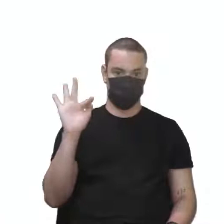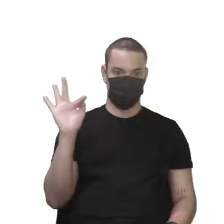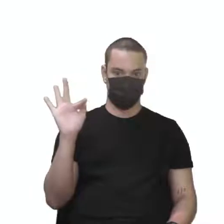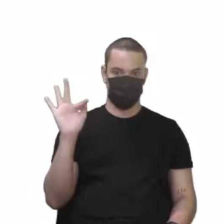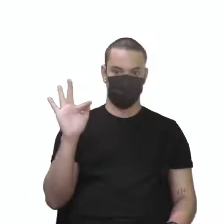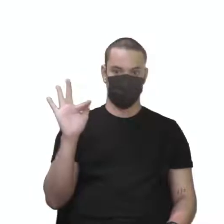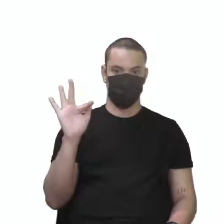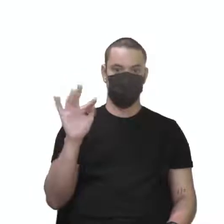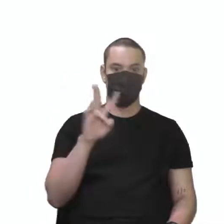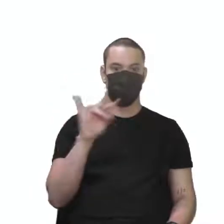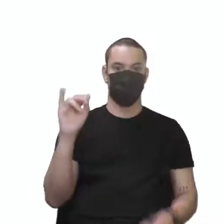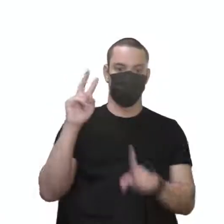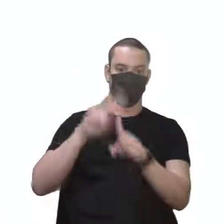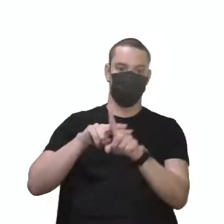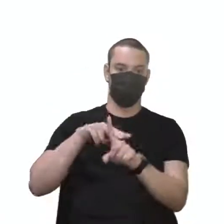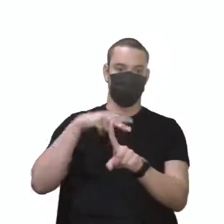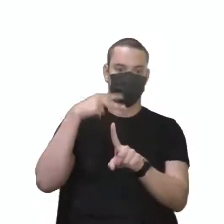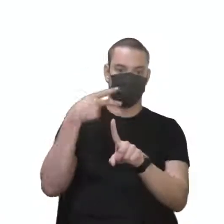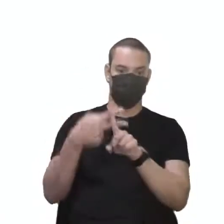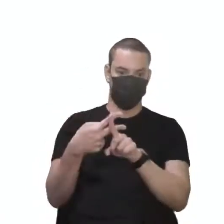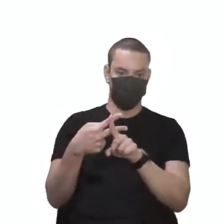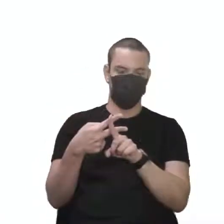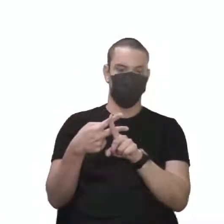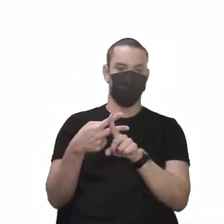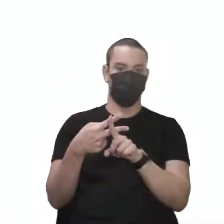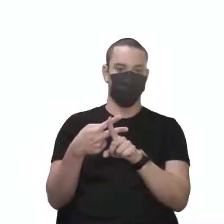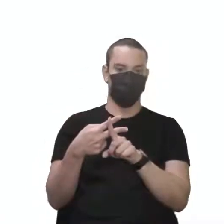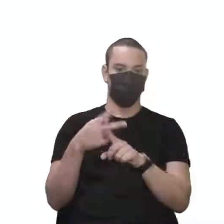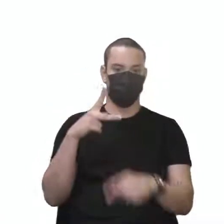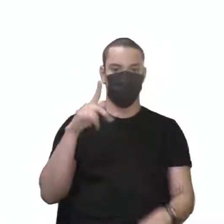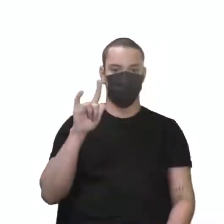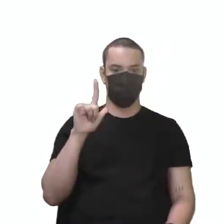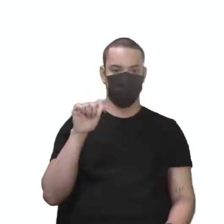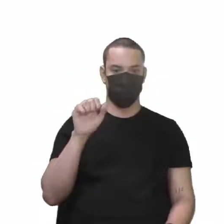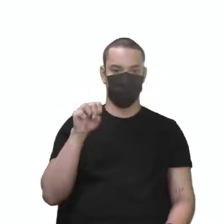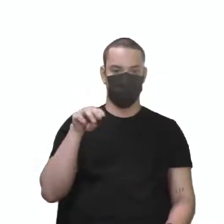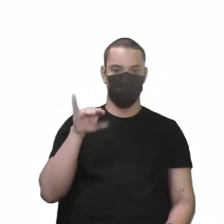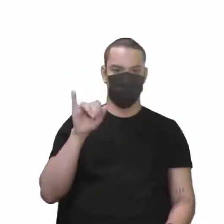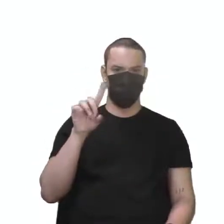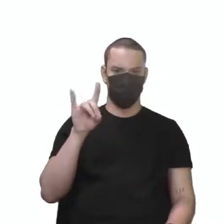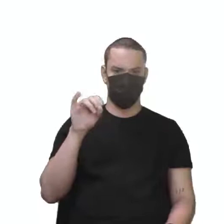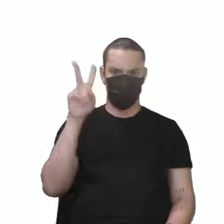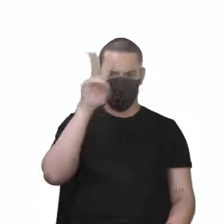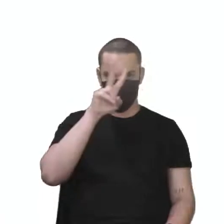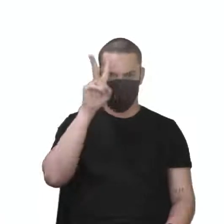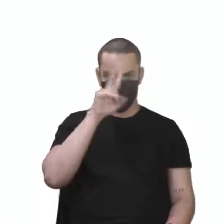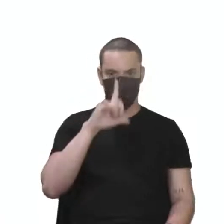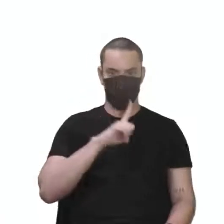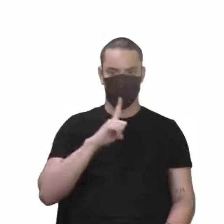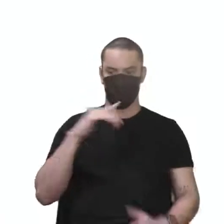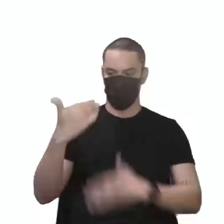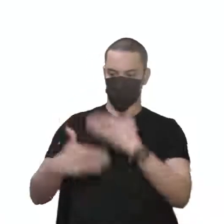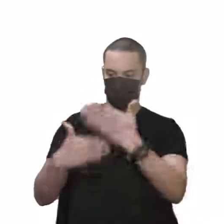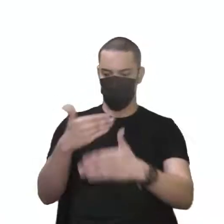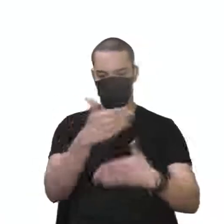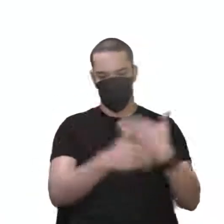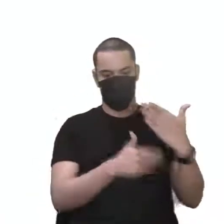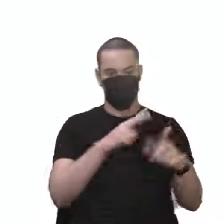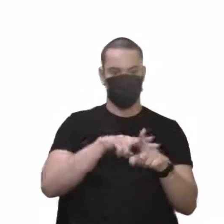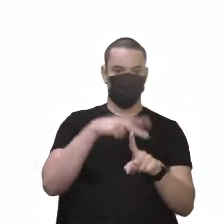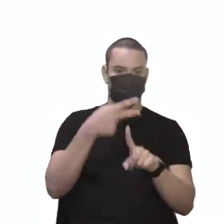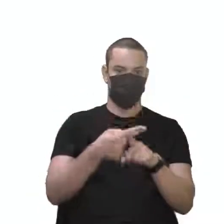F vai duplicar-se, ou seja, o plasmídio vai sofrer duplicação. Lembra que ele passa tanto pelo processo de